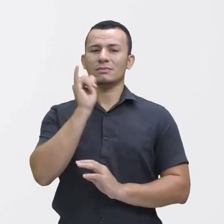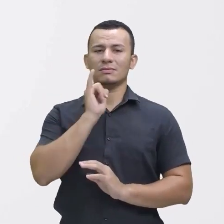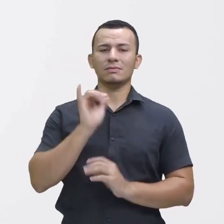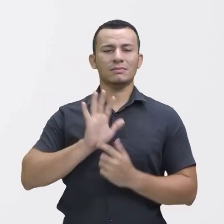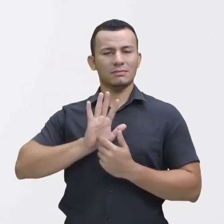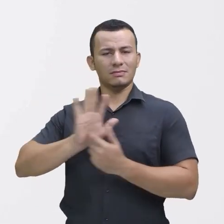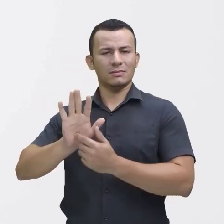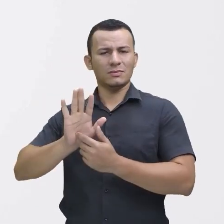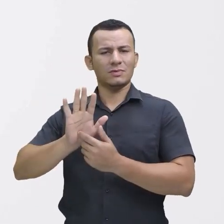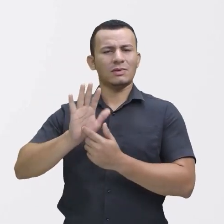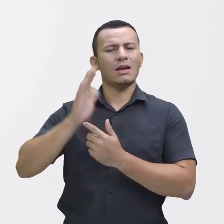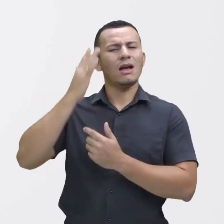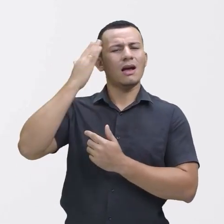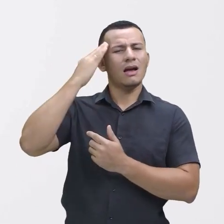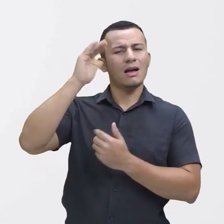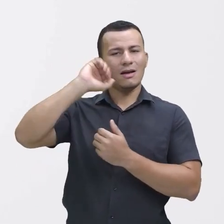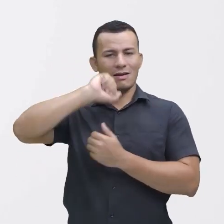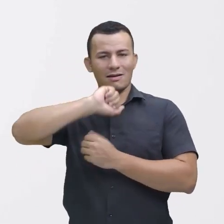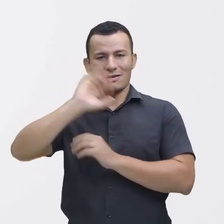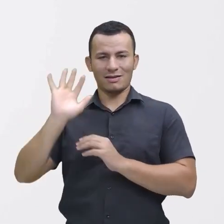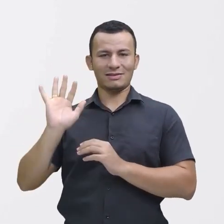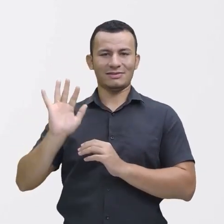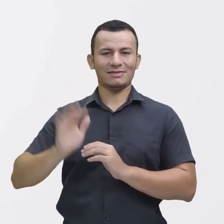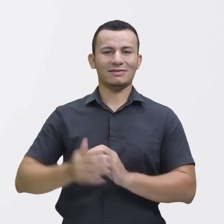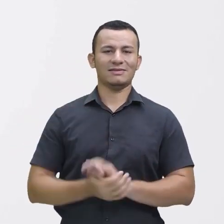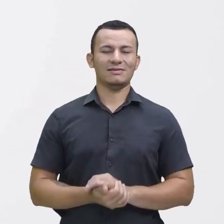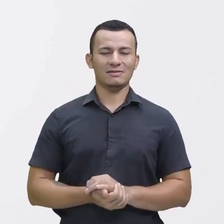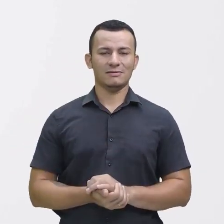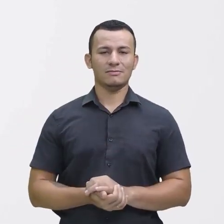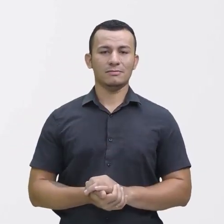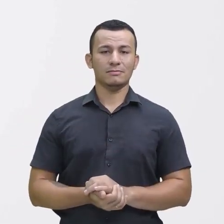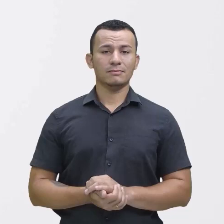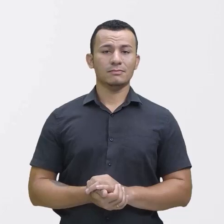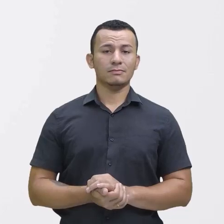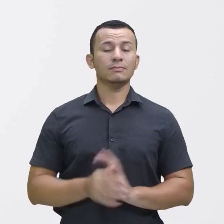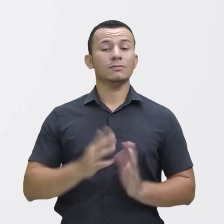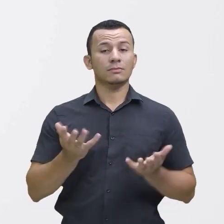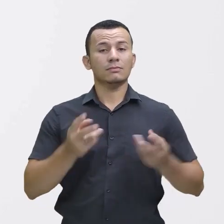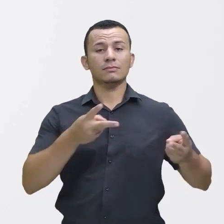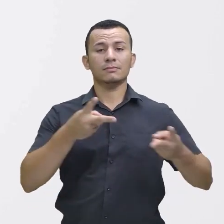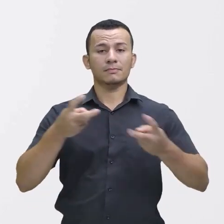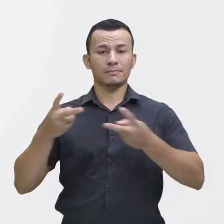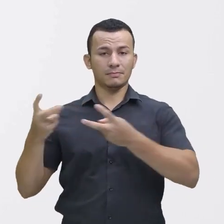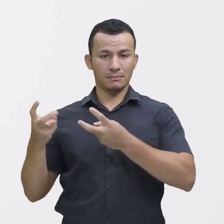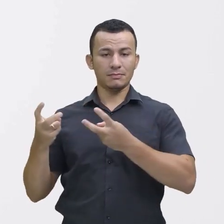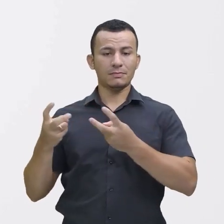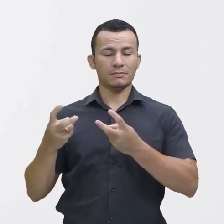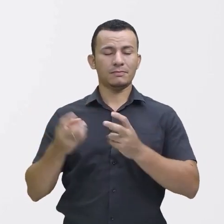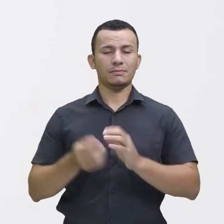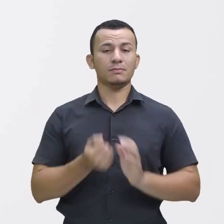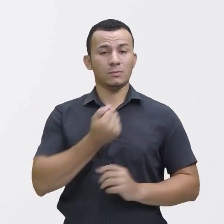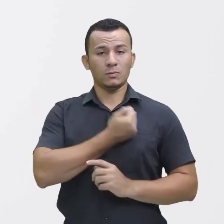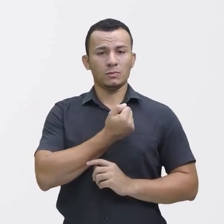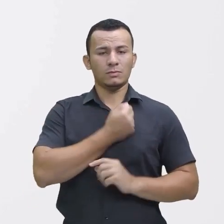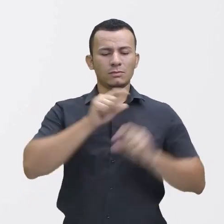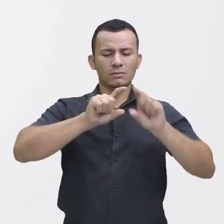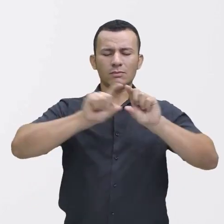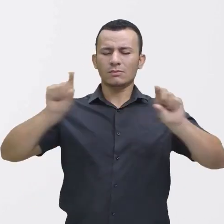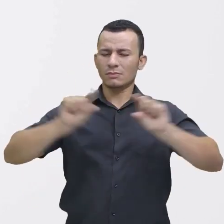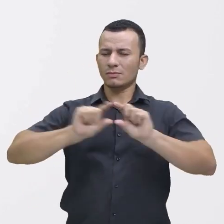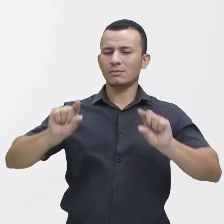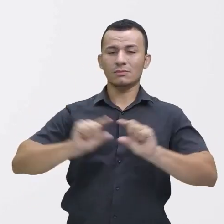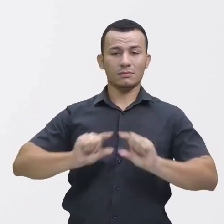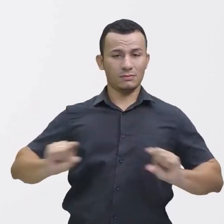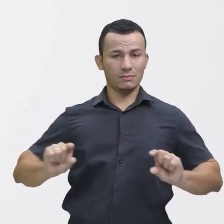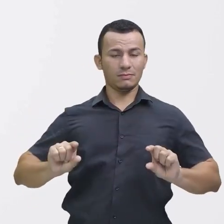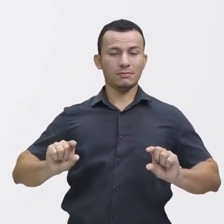entender melhor essa situação. Olha só, vamos observar aqui essa sentença, tá? Primeiro eu vou